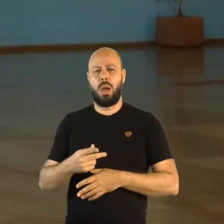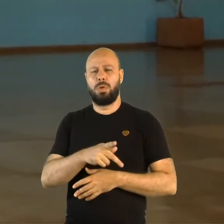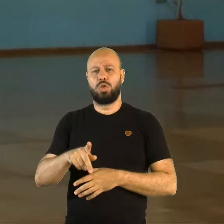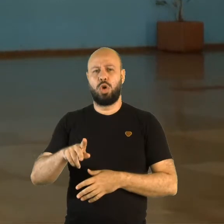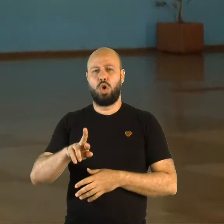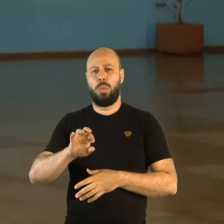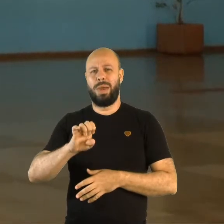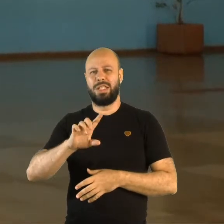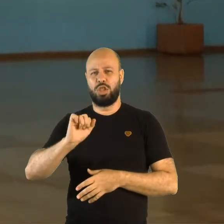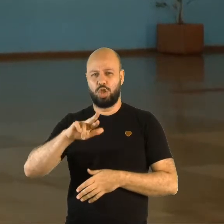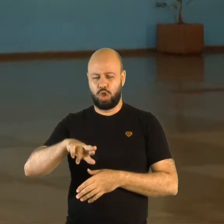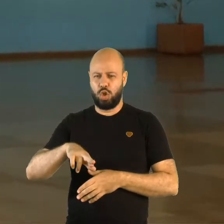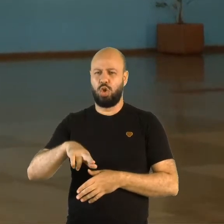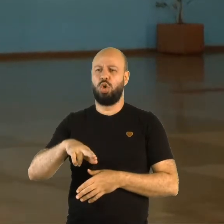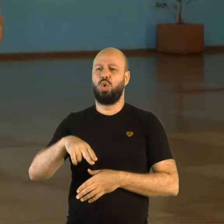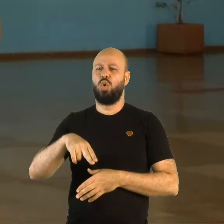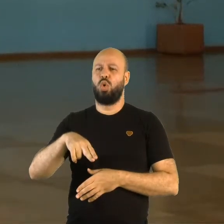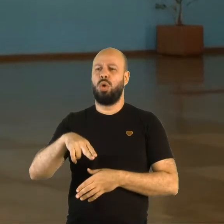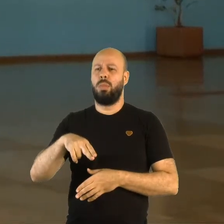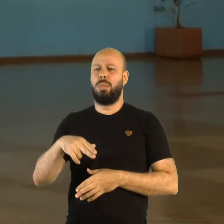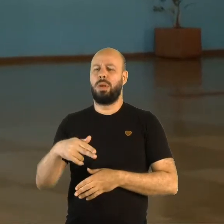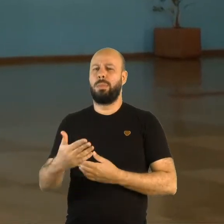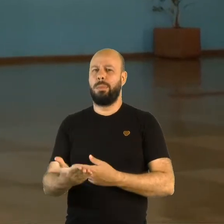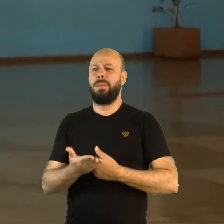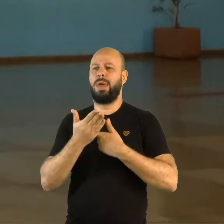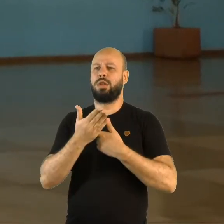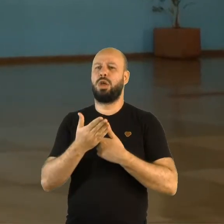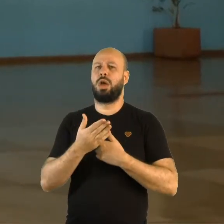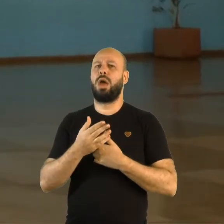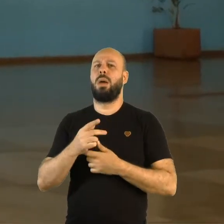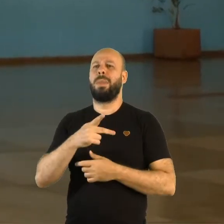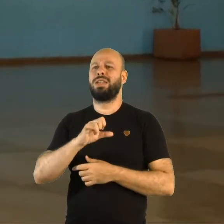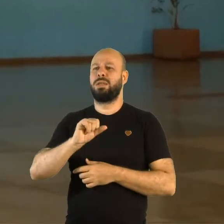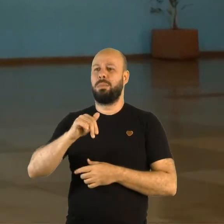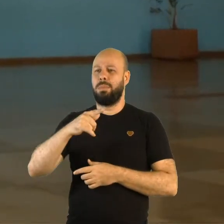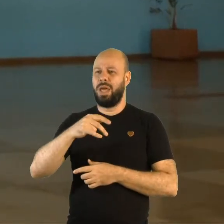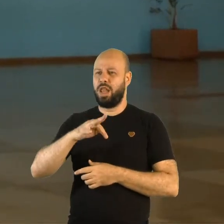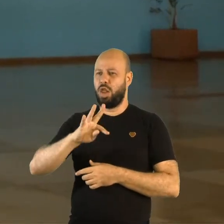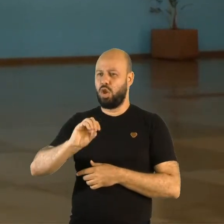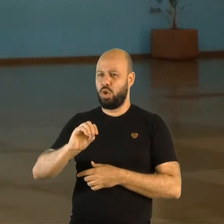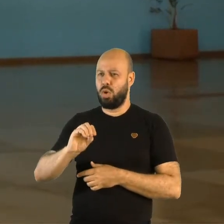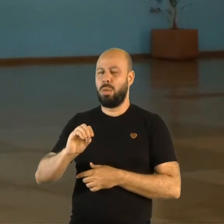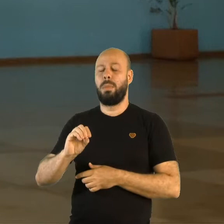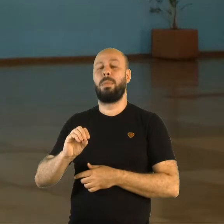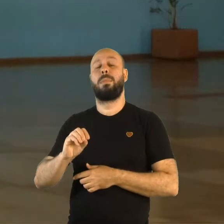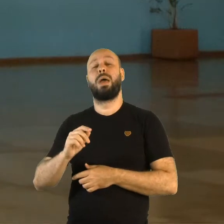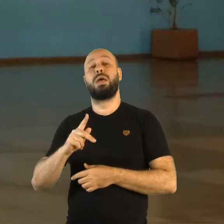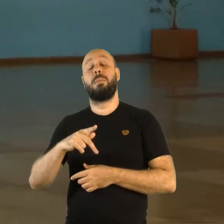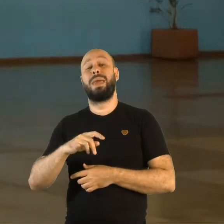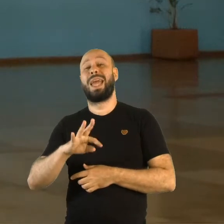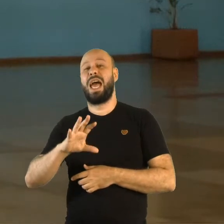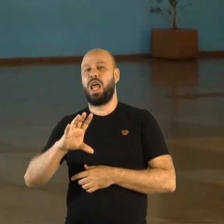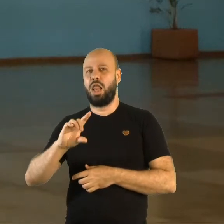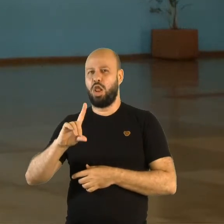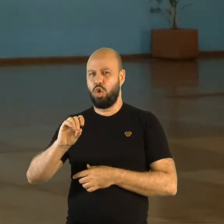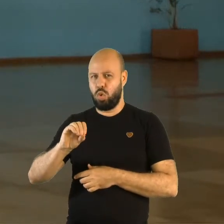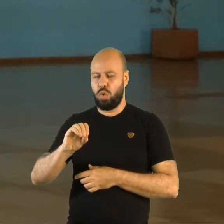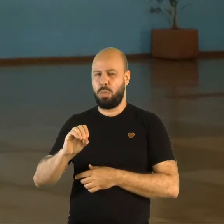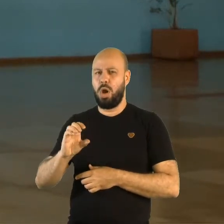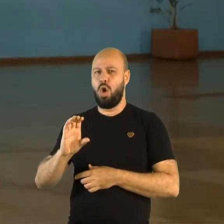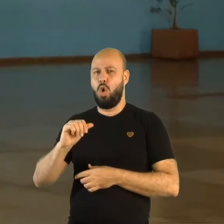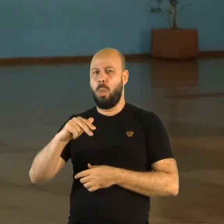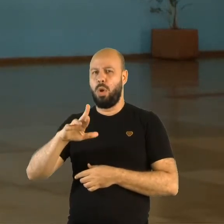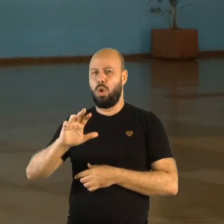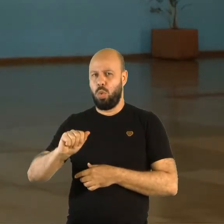dívida esses momentos em passe de peito pacificado passe de ombro